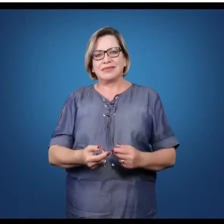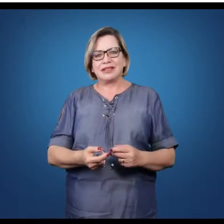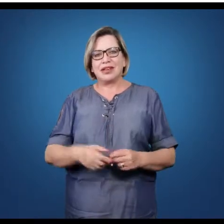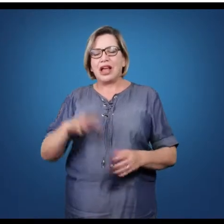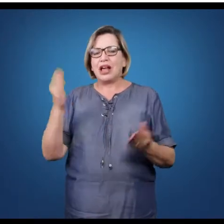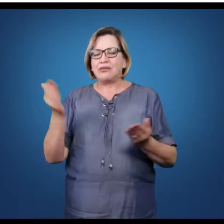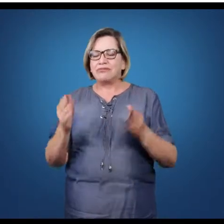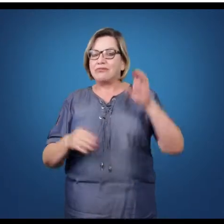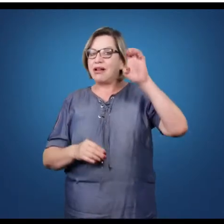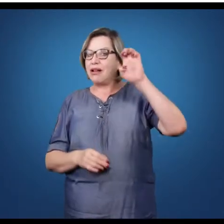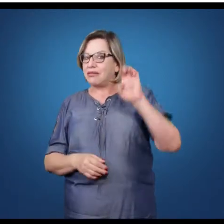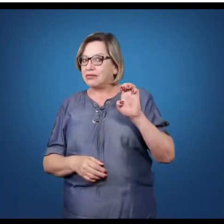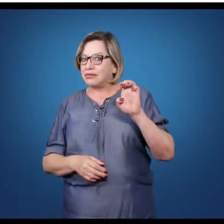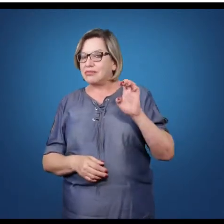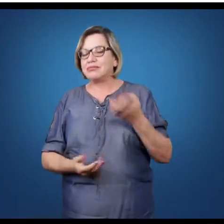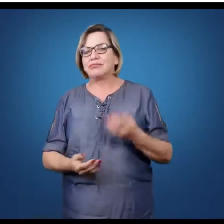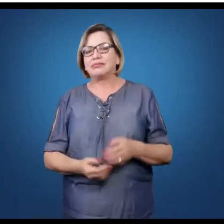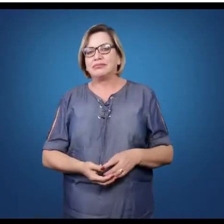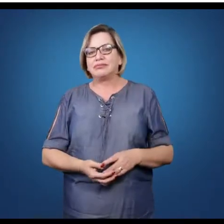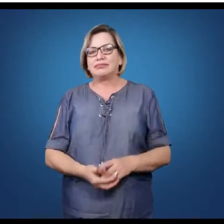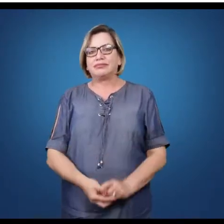Mão esquerda.